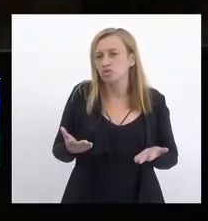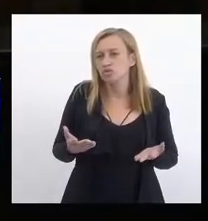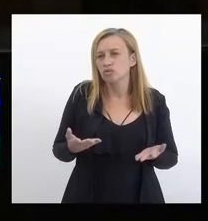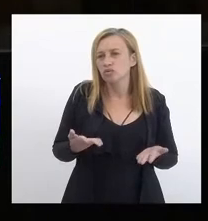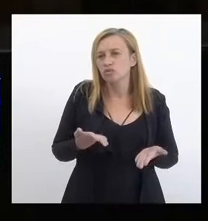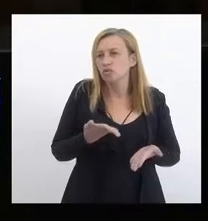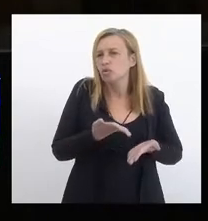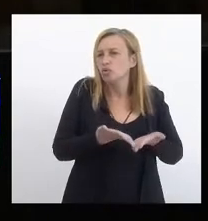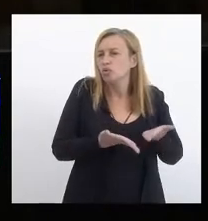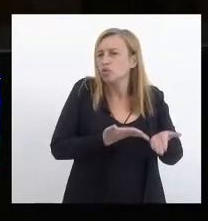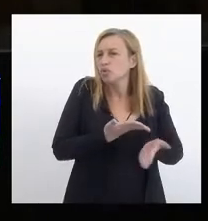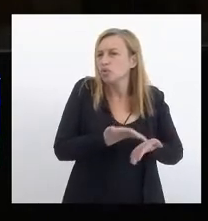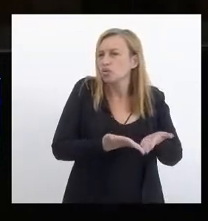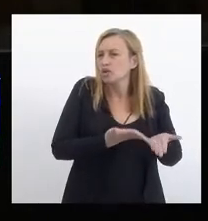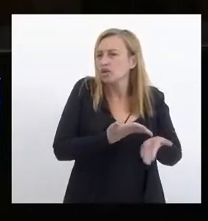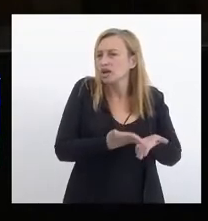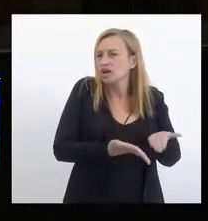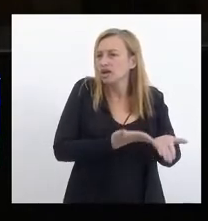resulta na sua